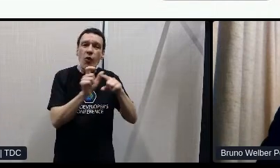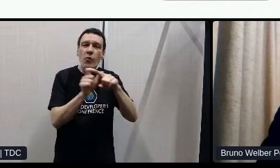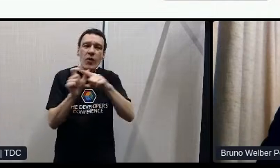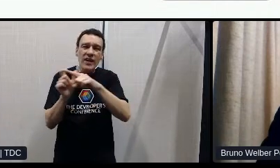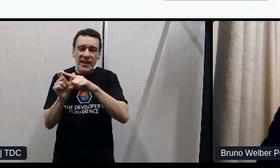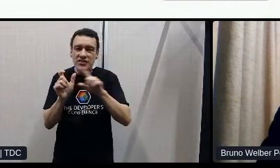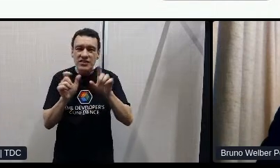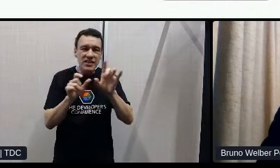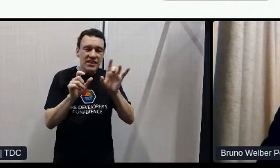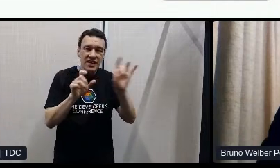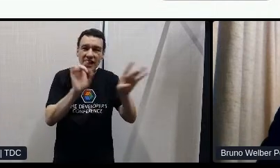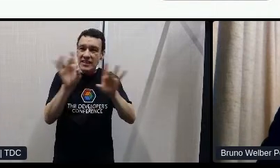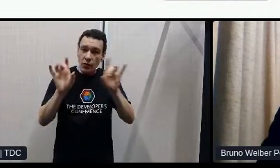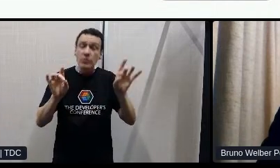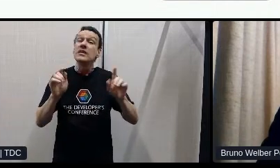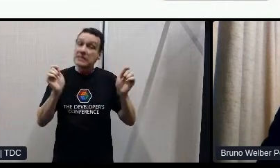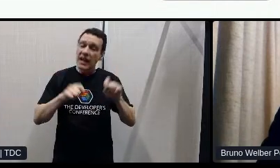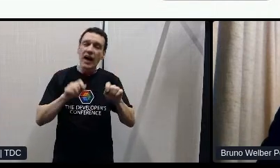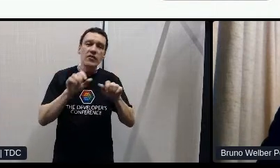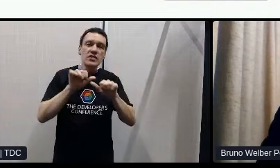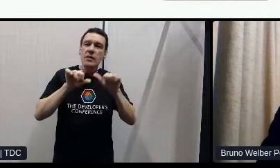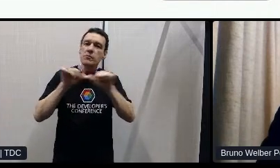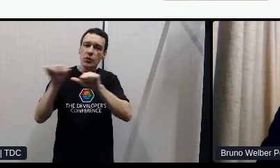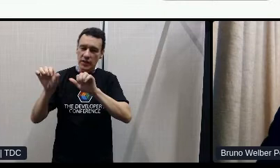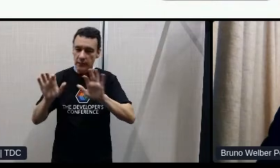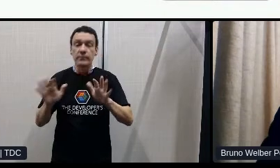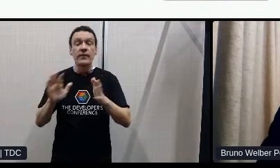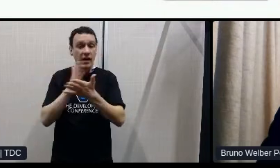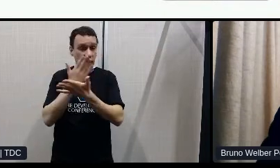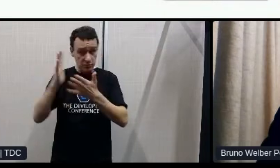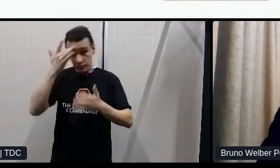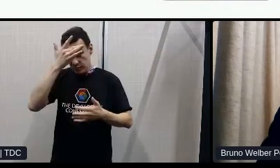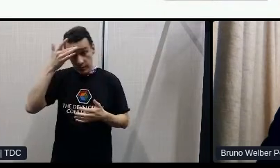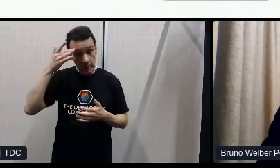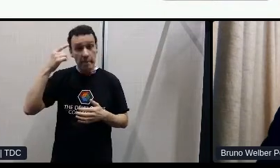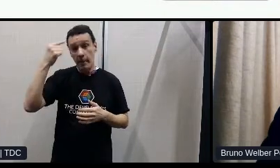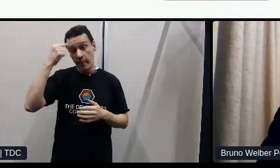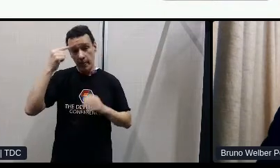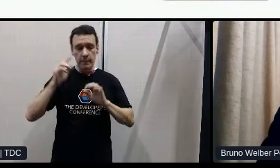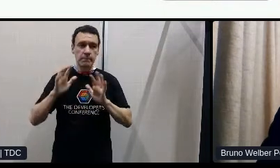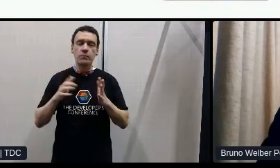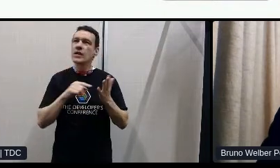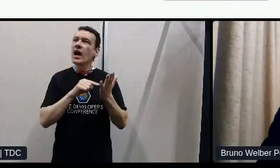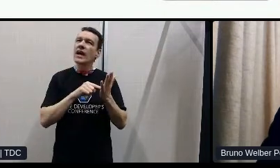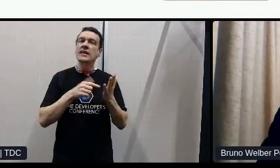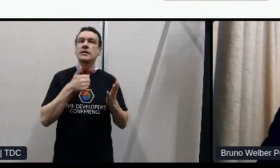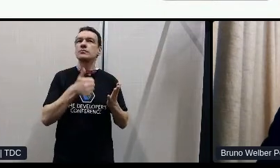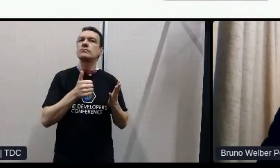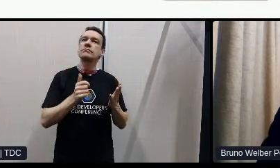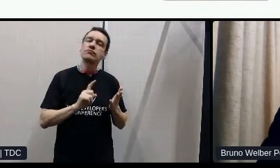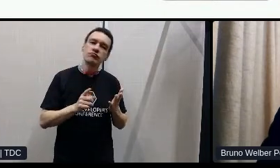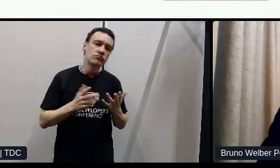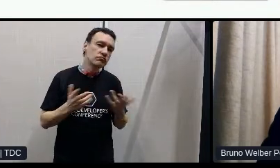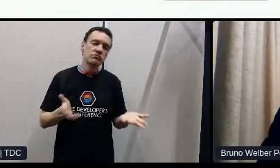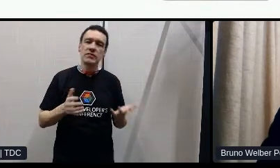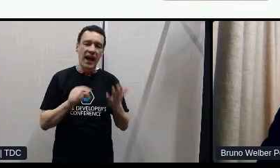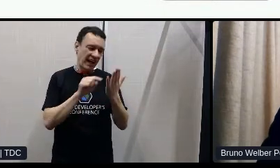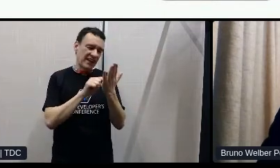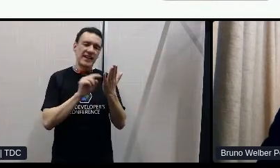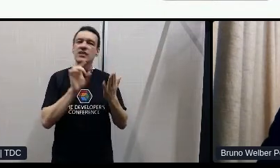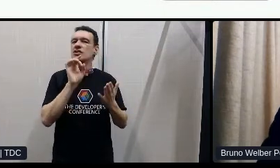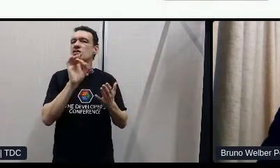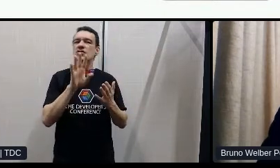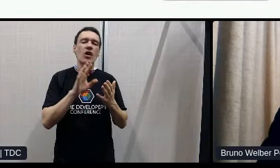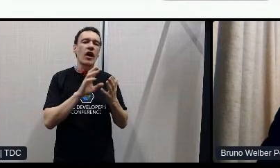algumas, pessoas que pensam: "Puxa, aqui esse rótulo não tá legal", tipo, é um rótulo só escrito, por exemplo,